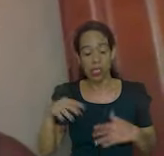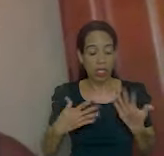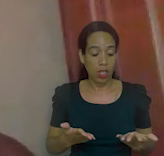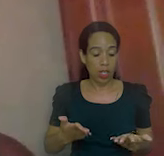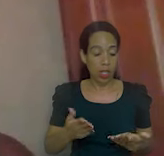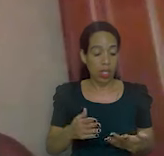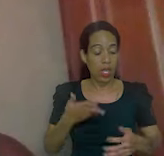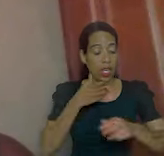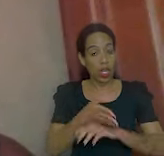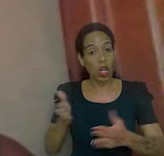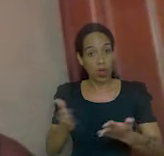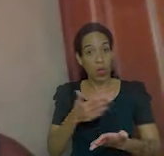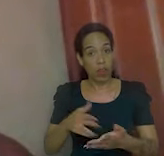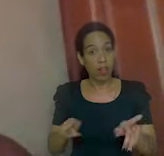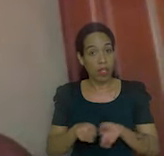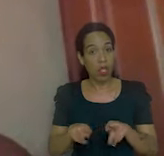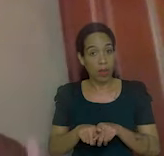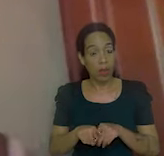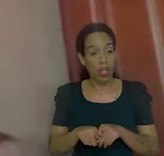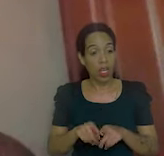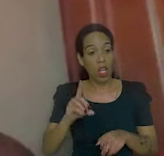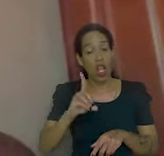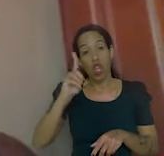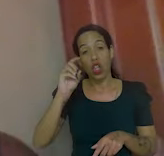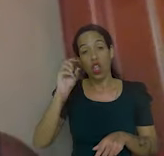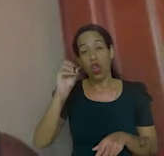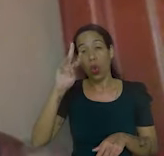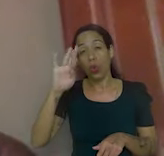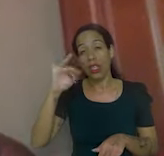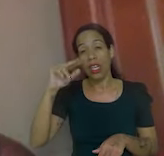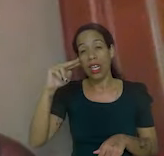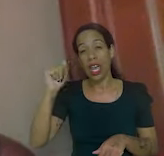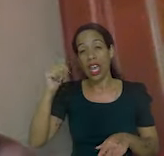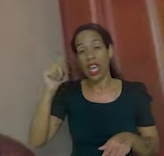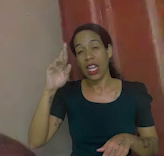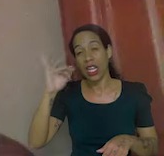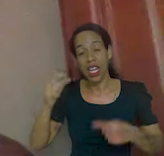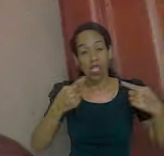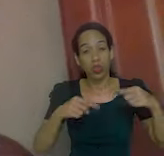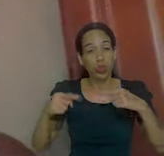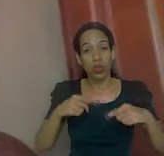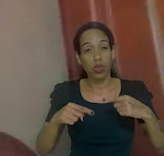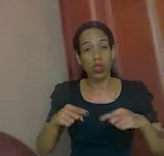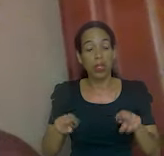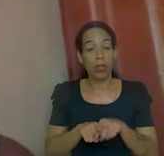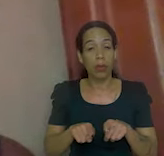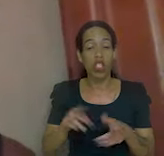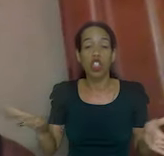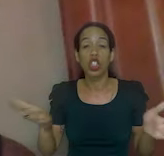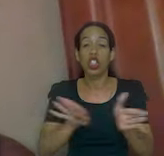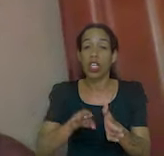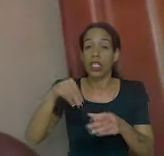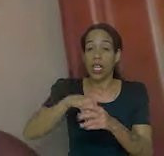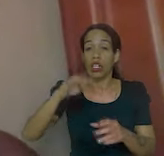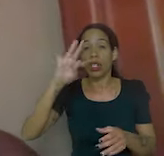Então, a gente tentou abordar isso no livro também, essa questão tanto doutrinária, as discussões doutrinárias, quanto as discussões práticas, do que chega ao